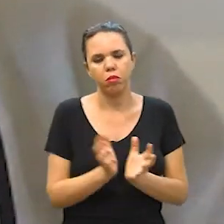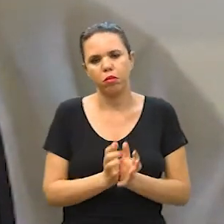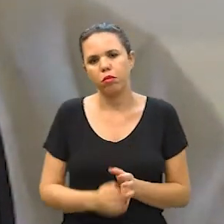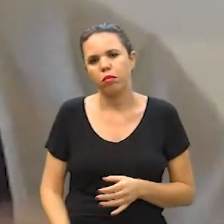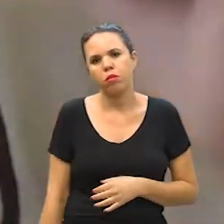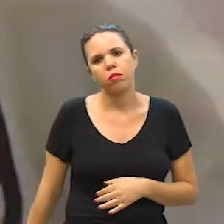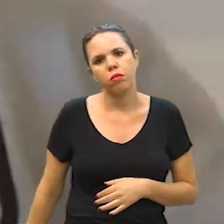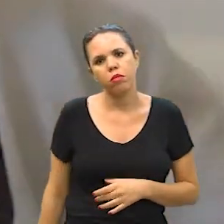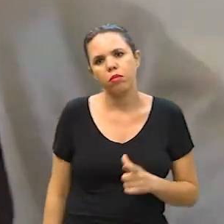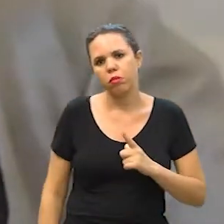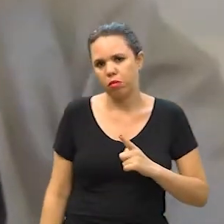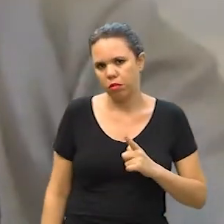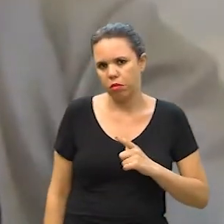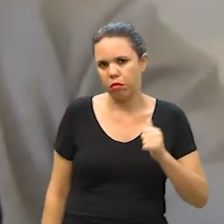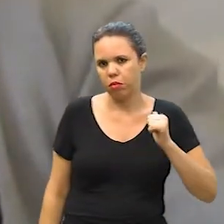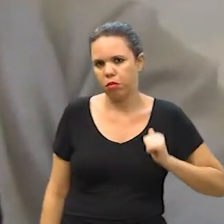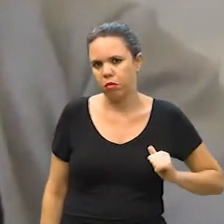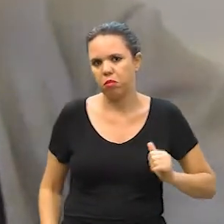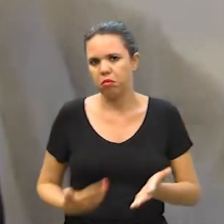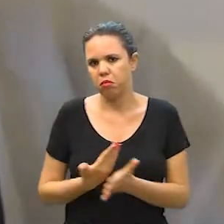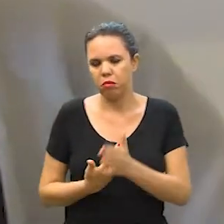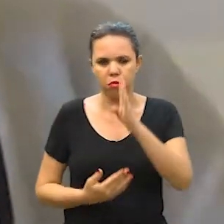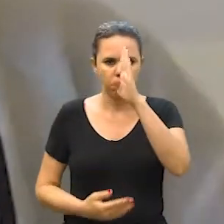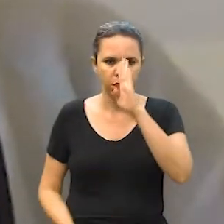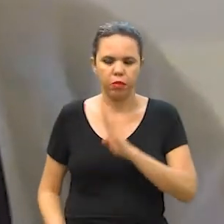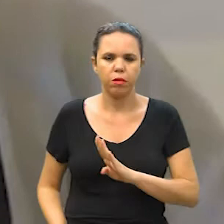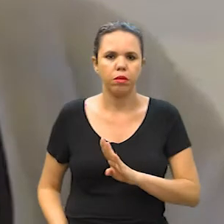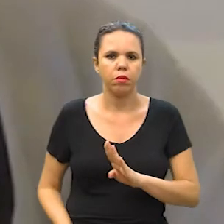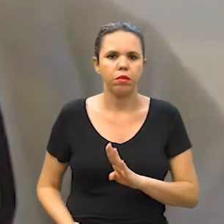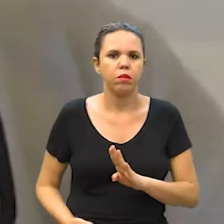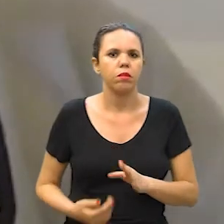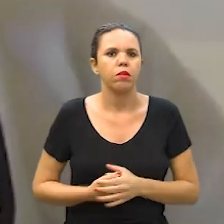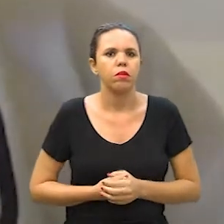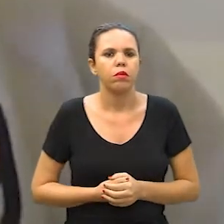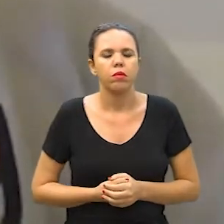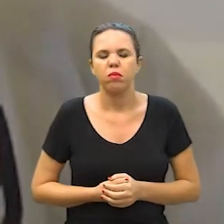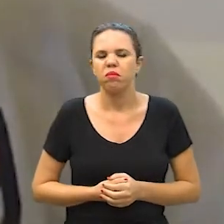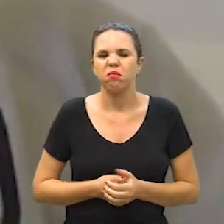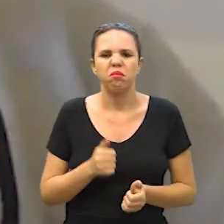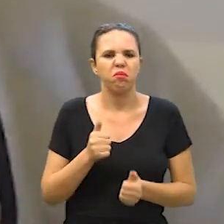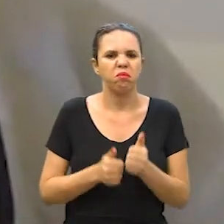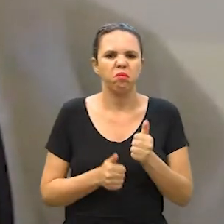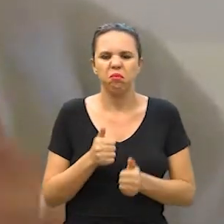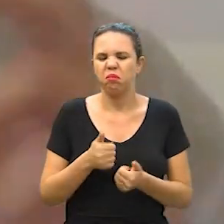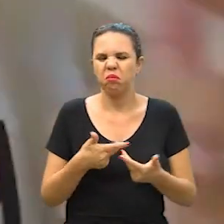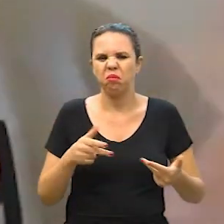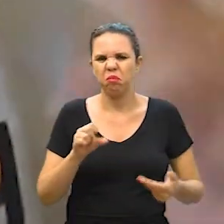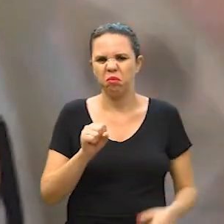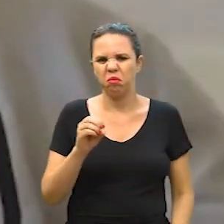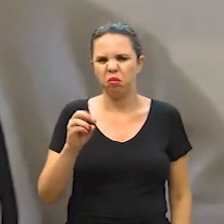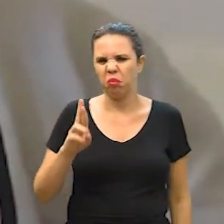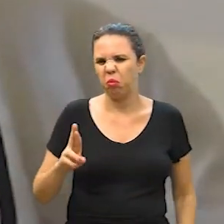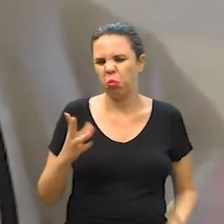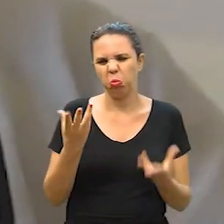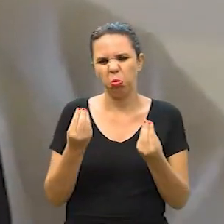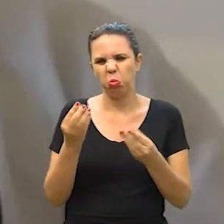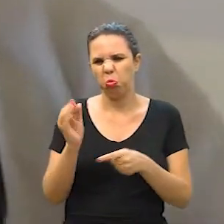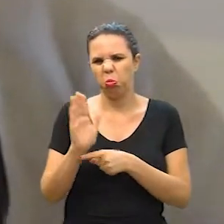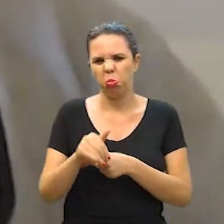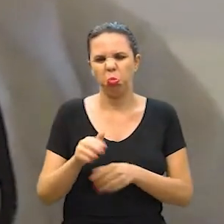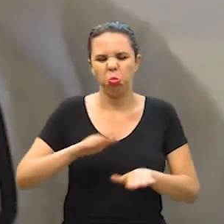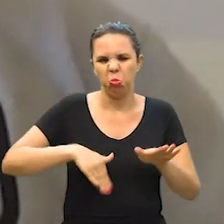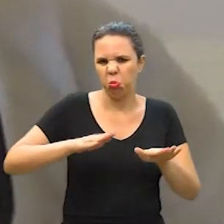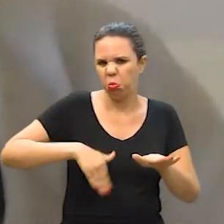coletiva. Tem muita bolsa de estudo para soccer, futebol americano, basquete, vôlei,